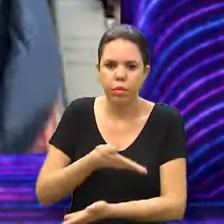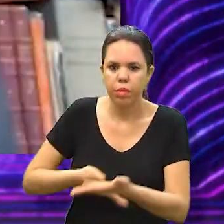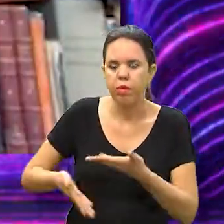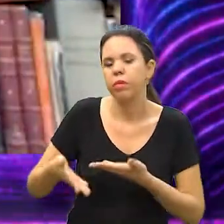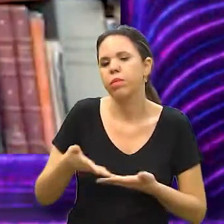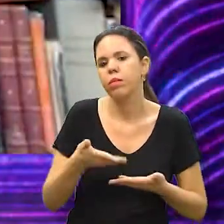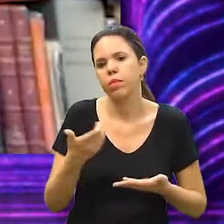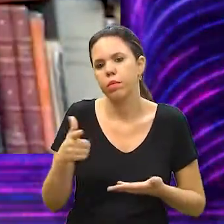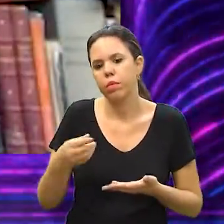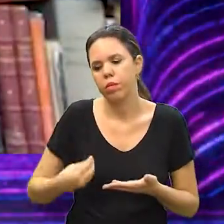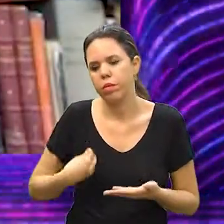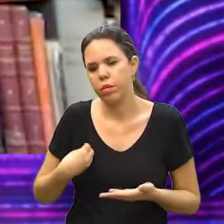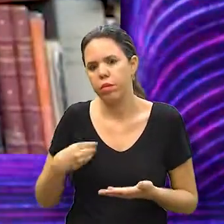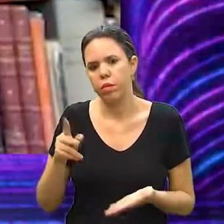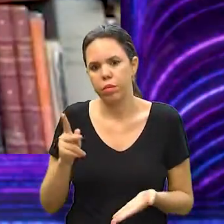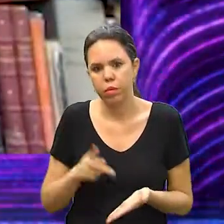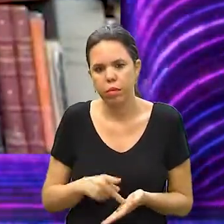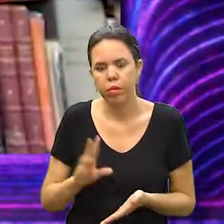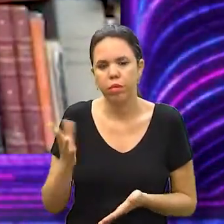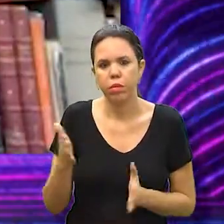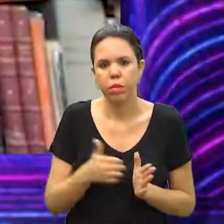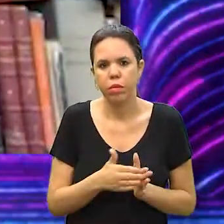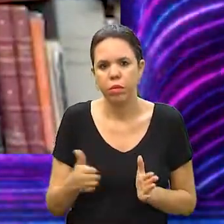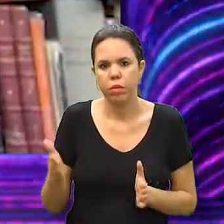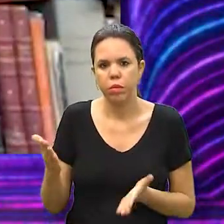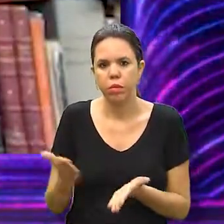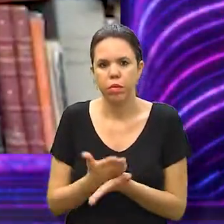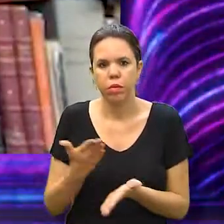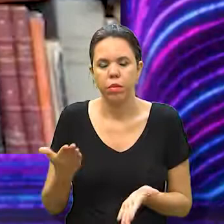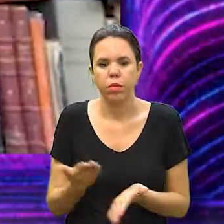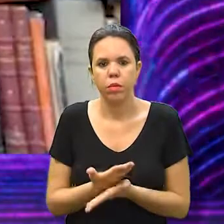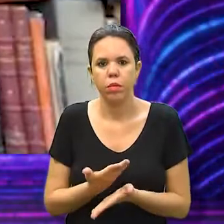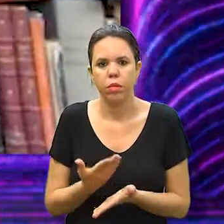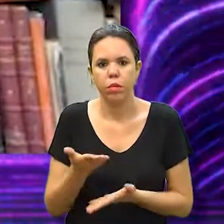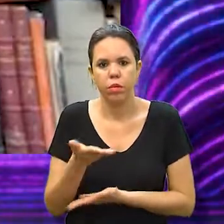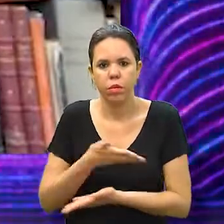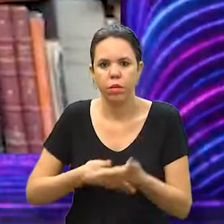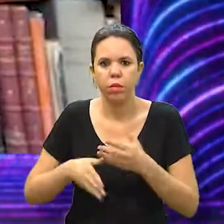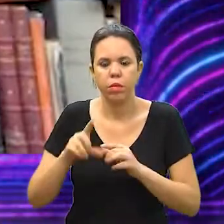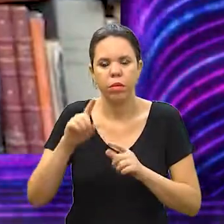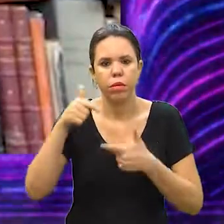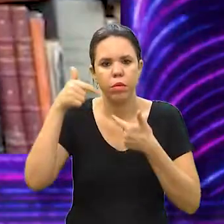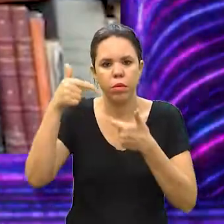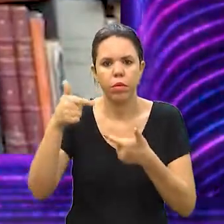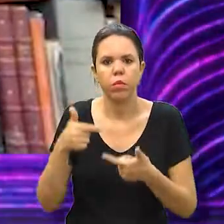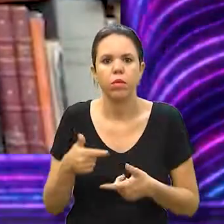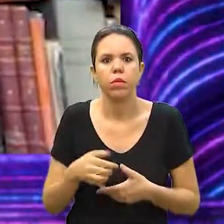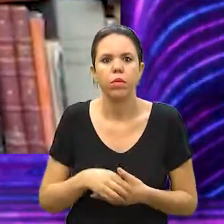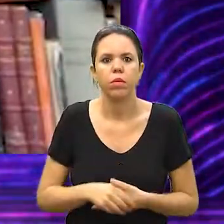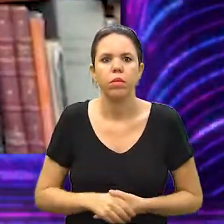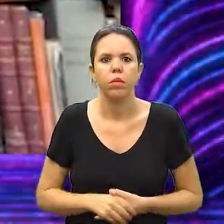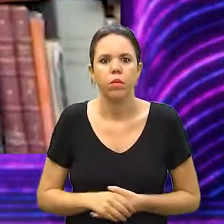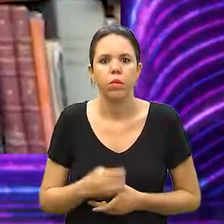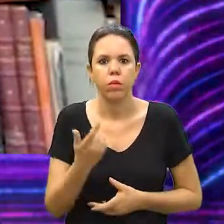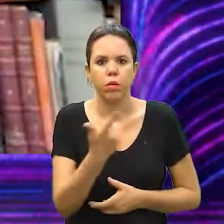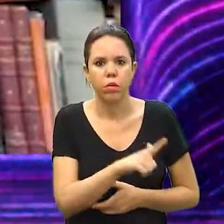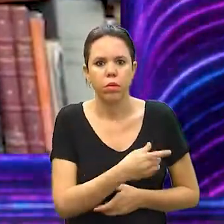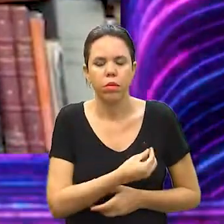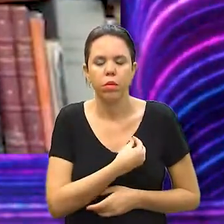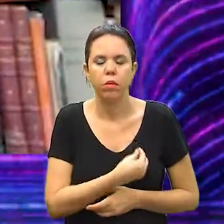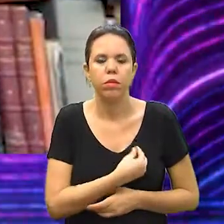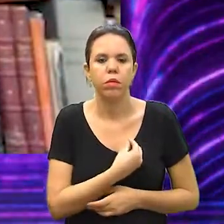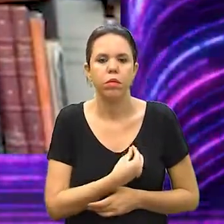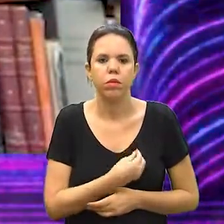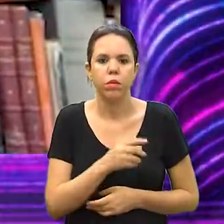com outras vidas, porque, na verdade, é isso que acontece com os livros, você interage com os personagens e interage com outras